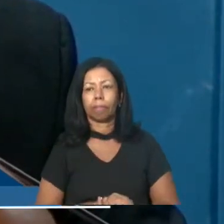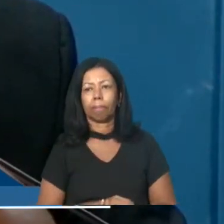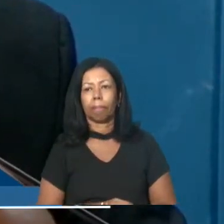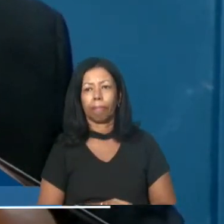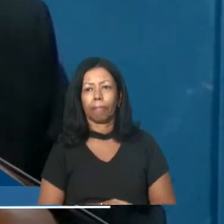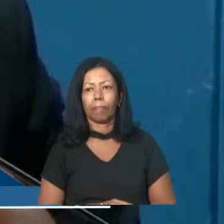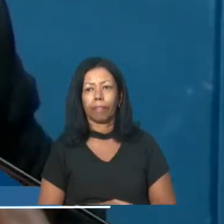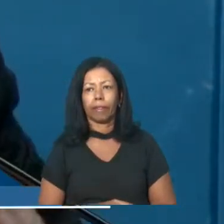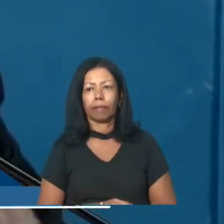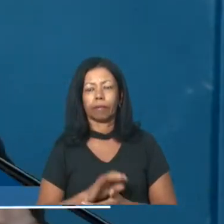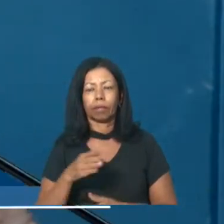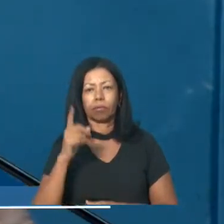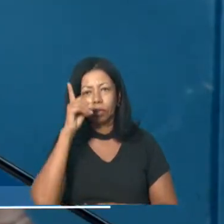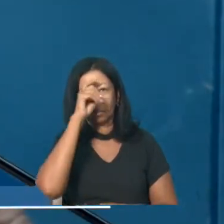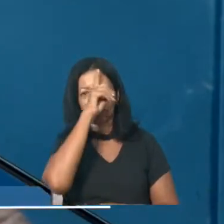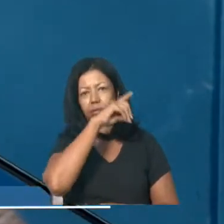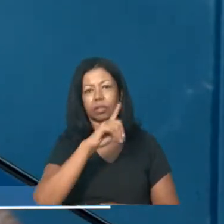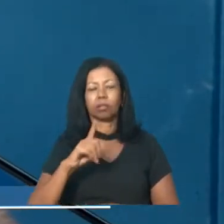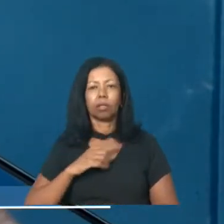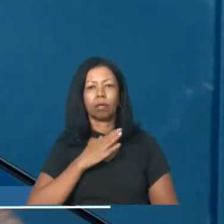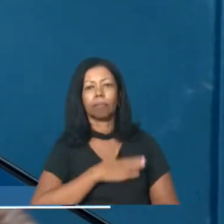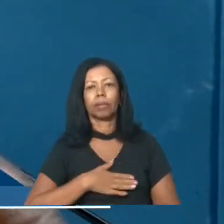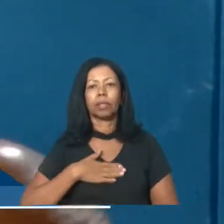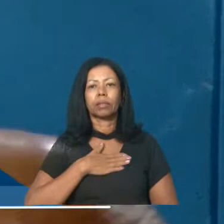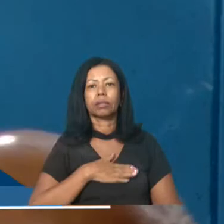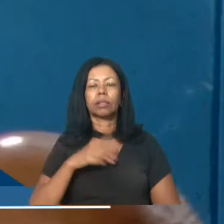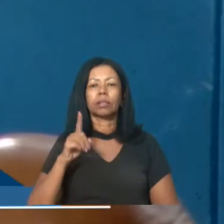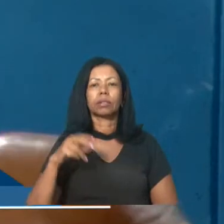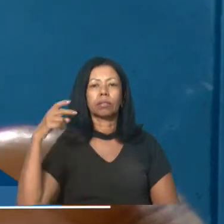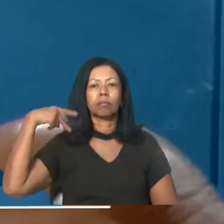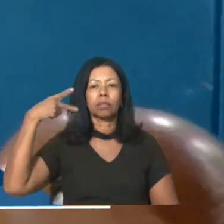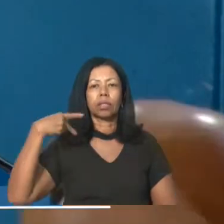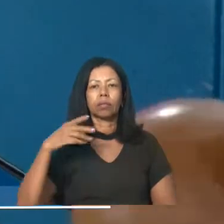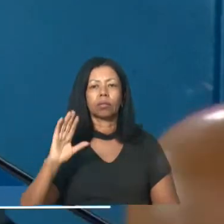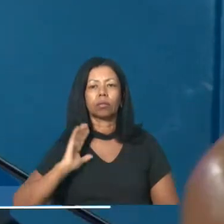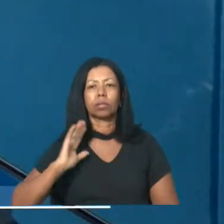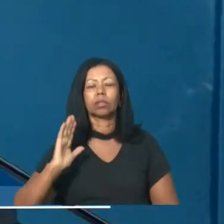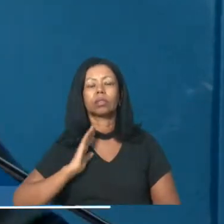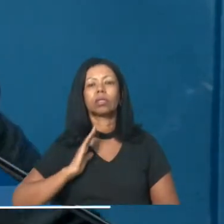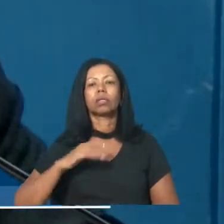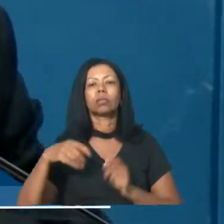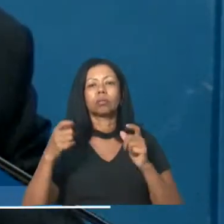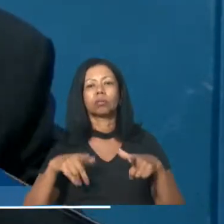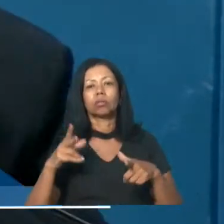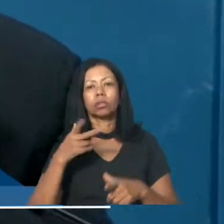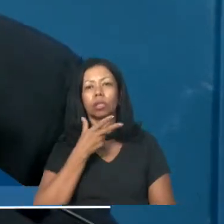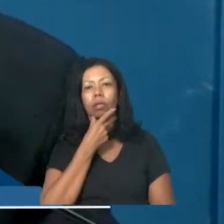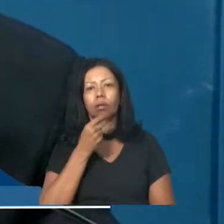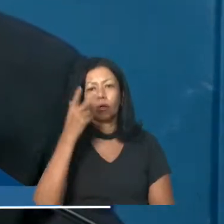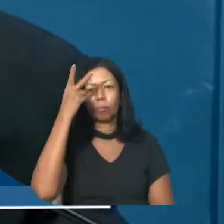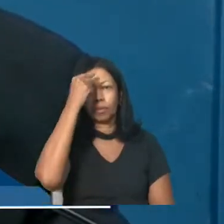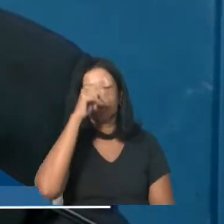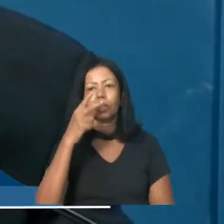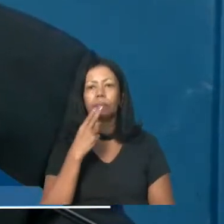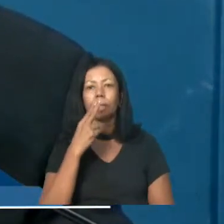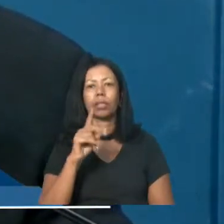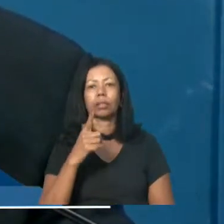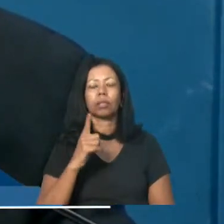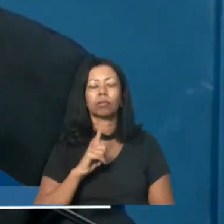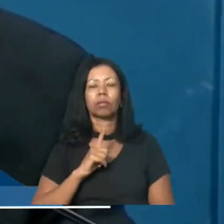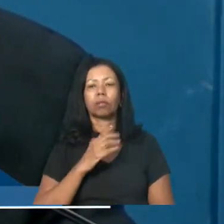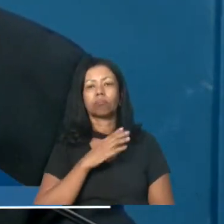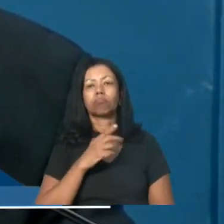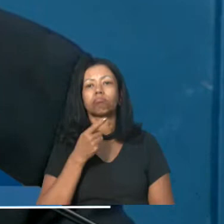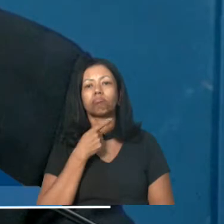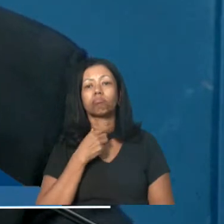Guilherme. Então fica difícil ter prazer em ser vereador numa cidade onde o prefeito parece não ter prazer de ser